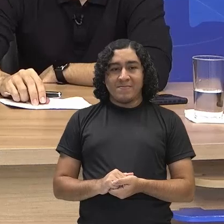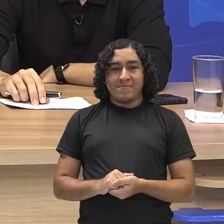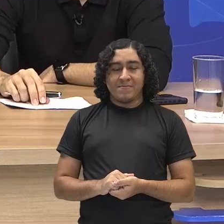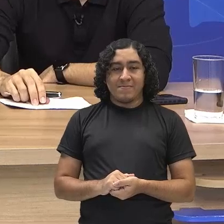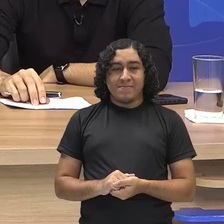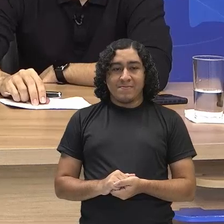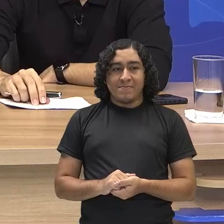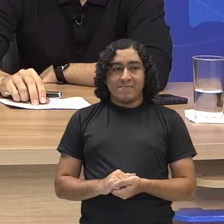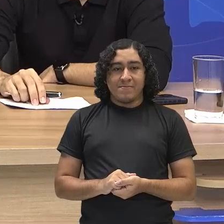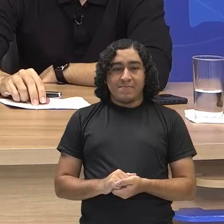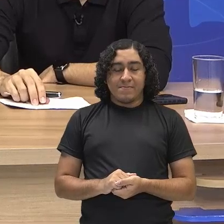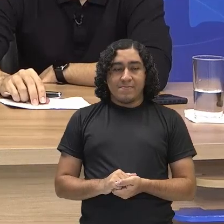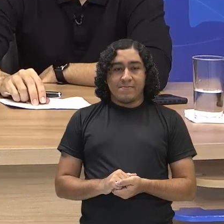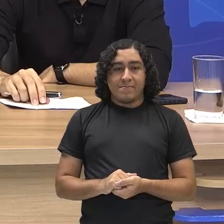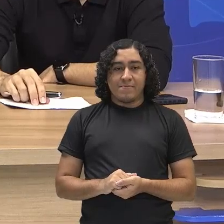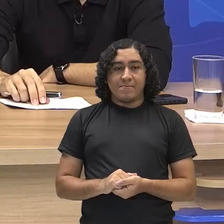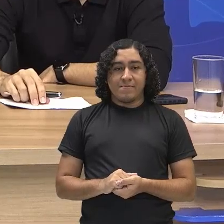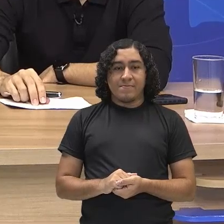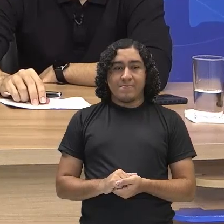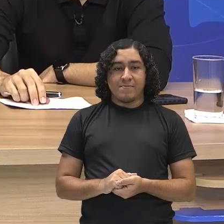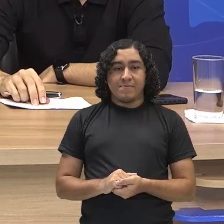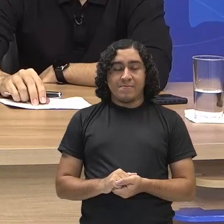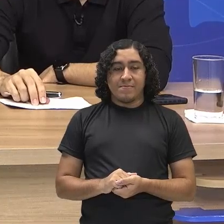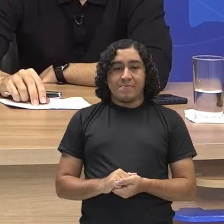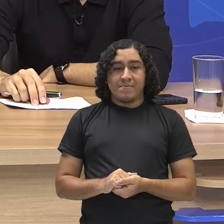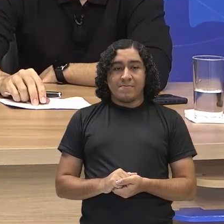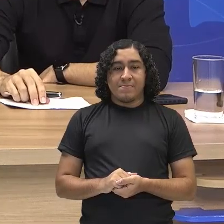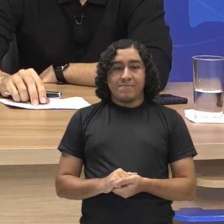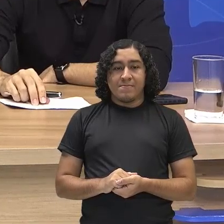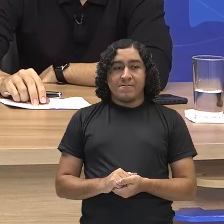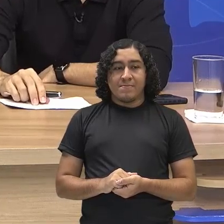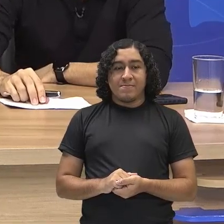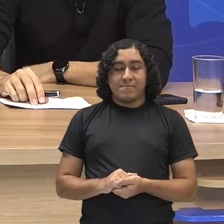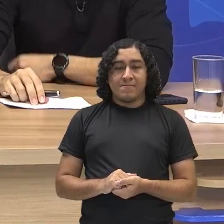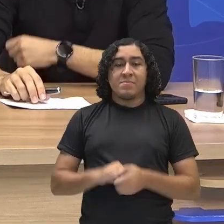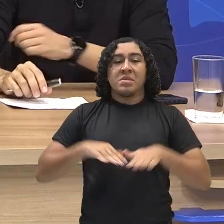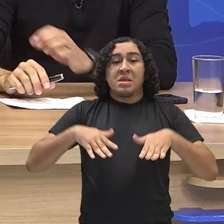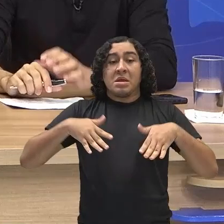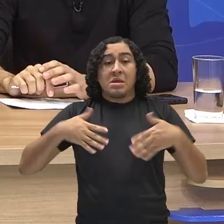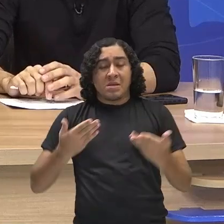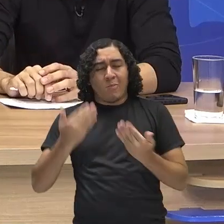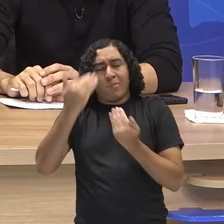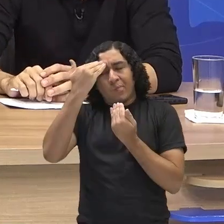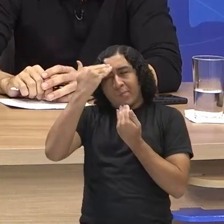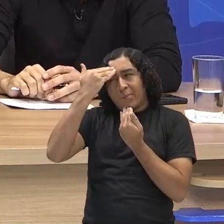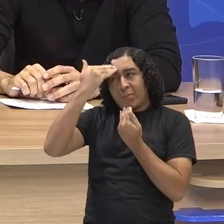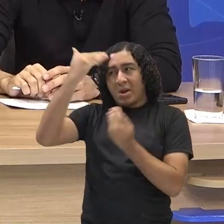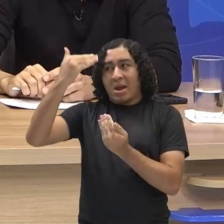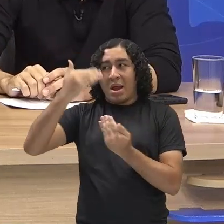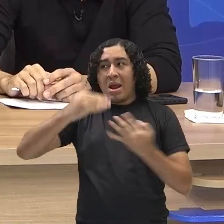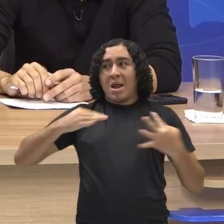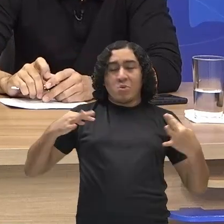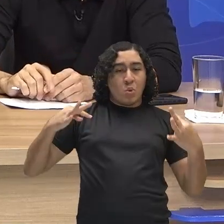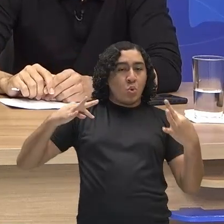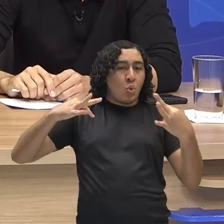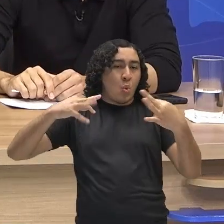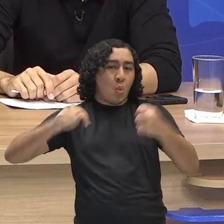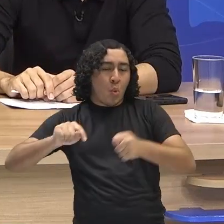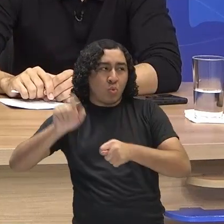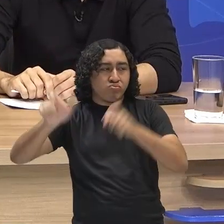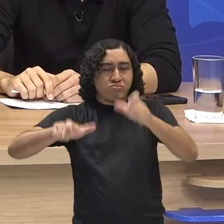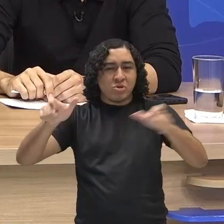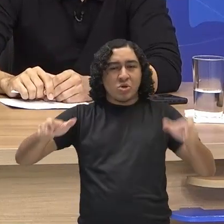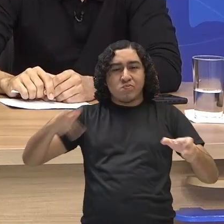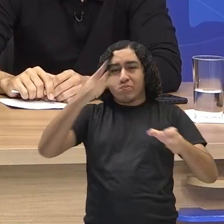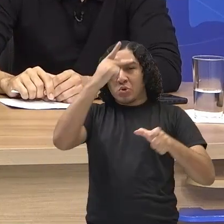Bom, então, eu quero aqui apenas agradecer, né, a todos os usuários